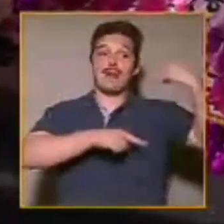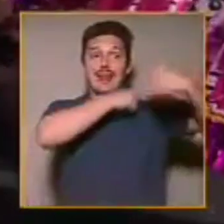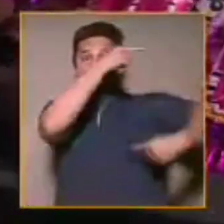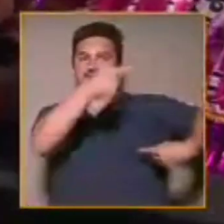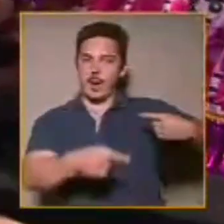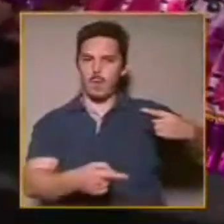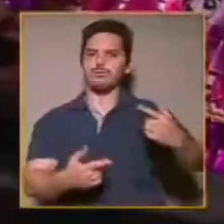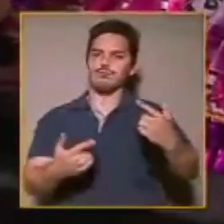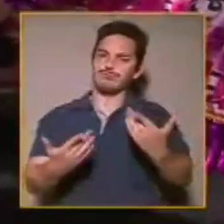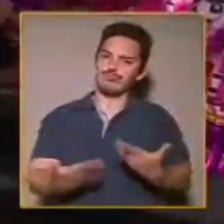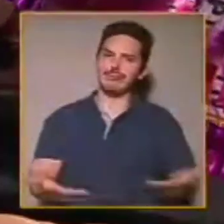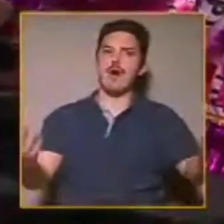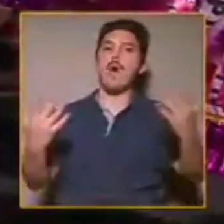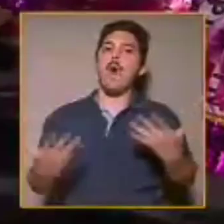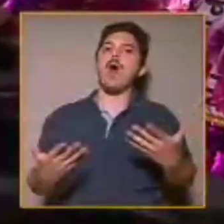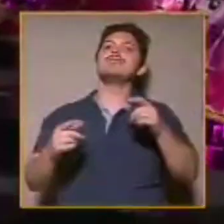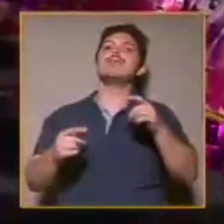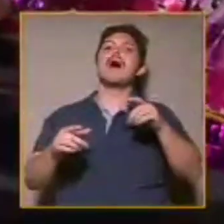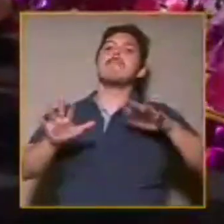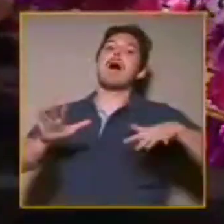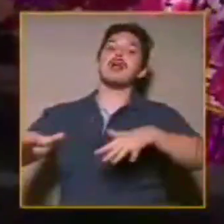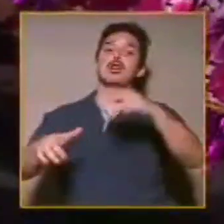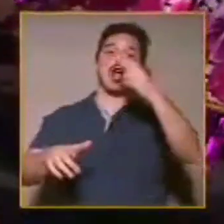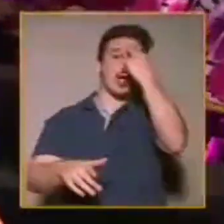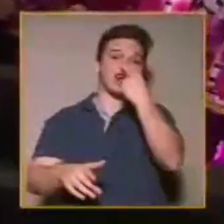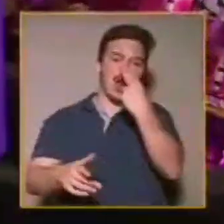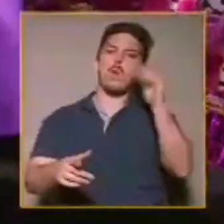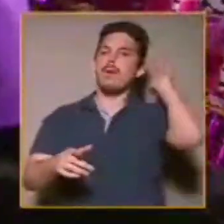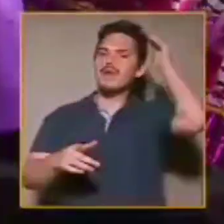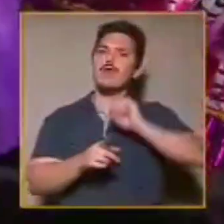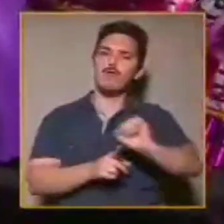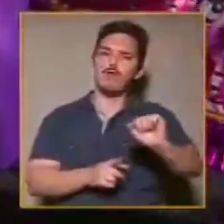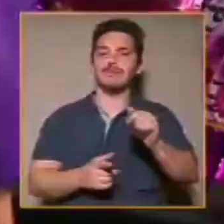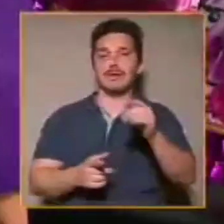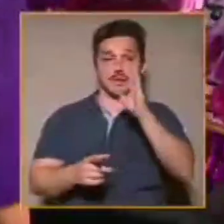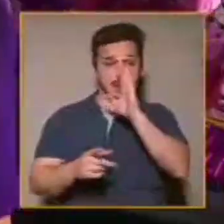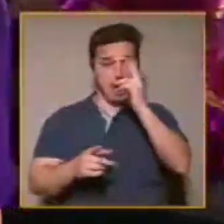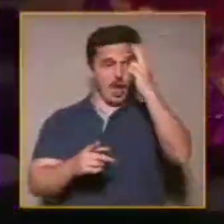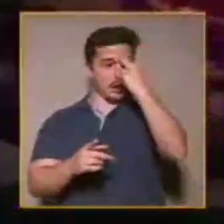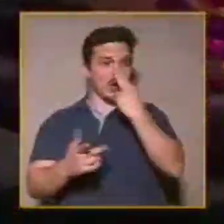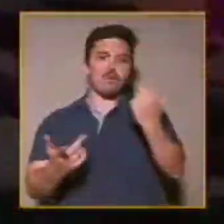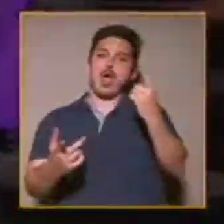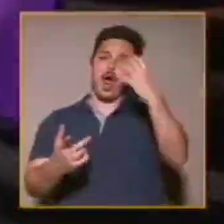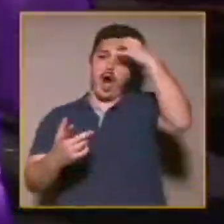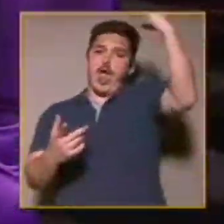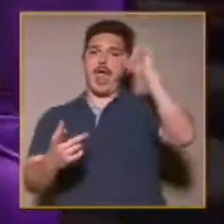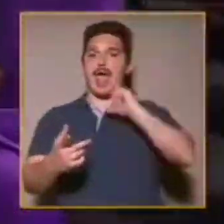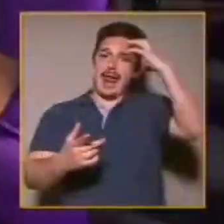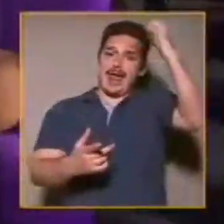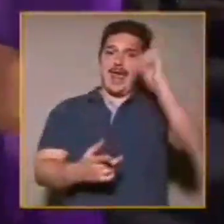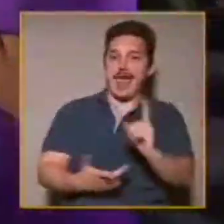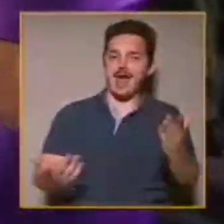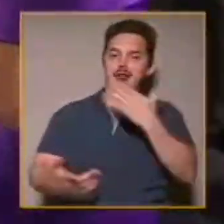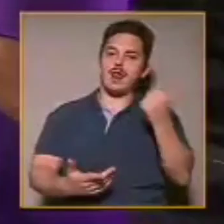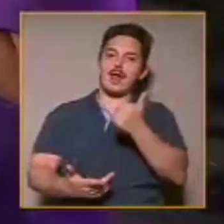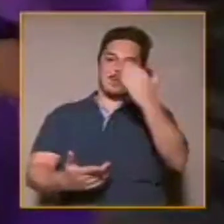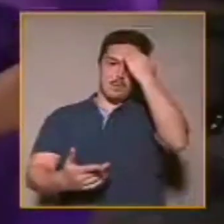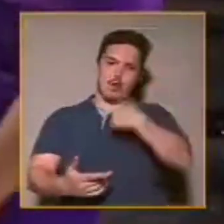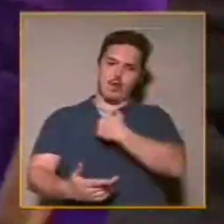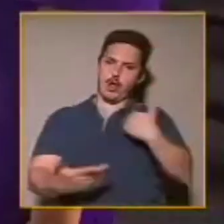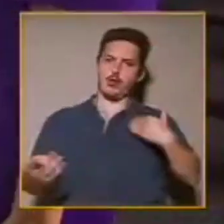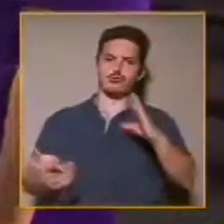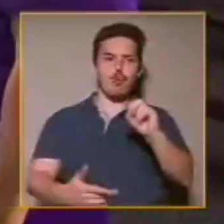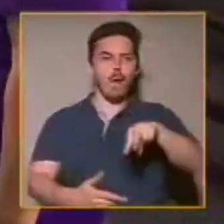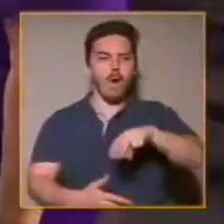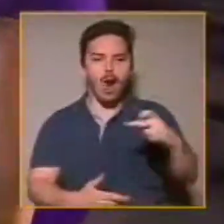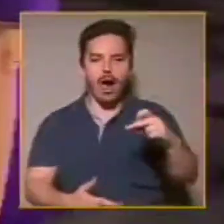vamos agora, bom, é a Marcha do Castelo e os seus padrinhos, que no fundo, se é castelo, é o rei e a rainha. E lindos, meu Deus,